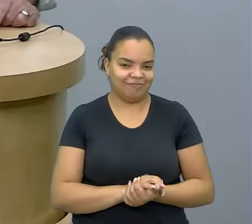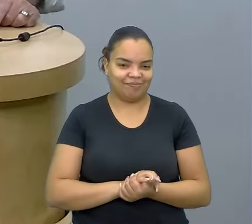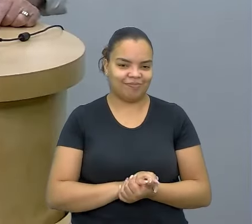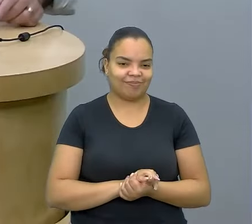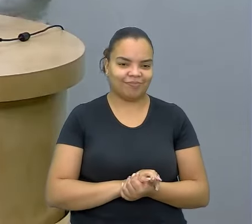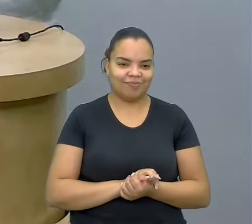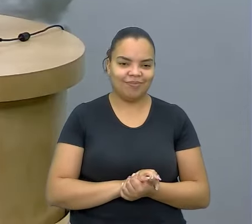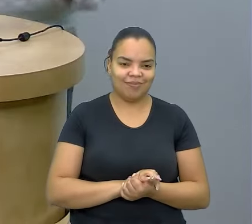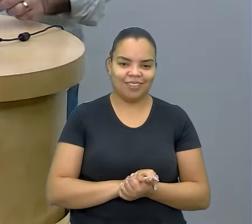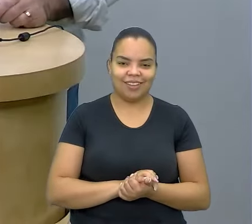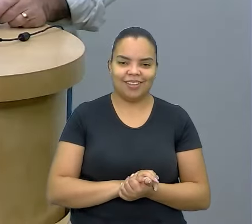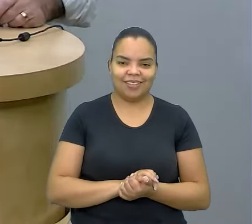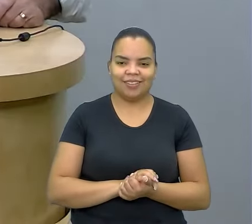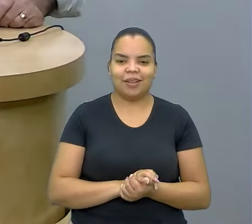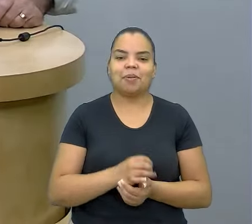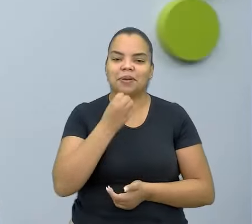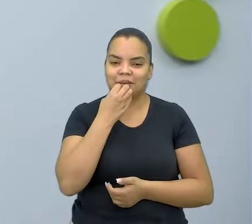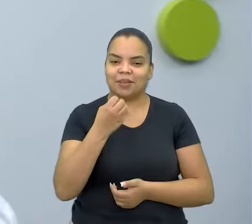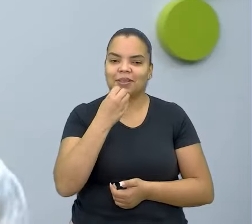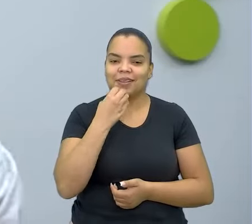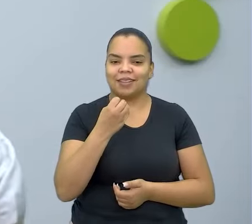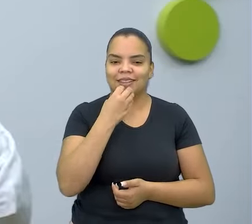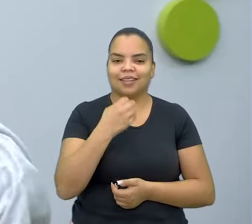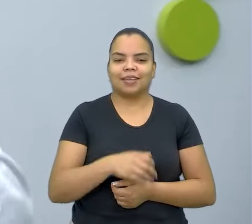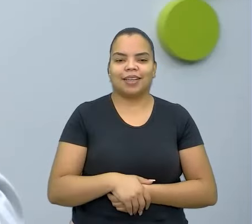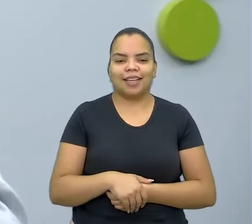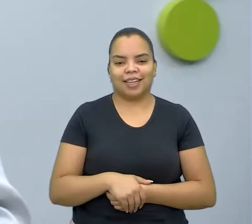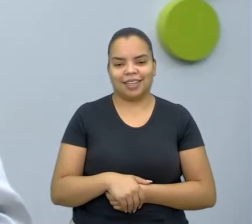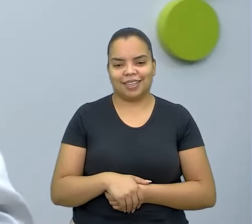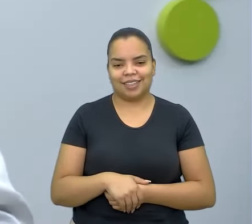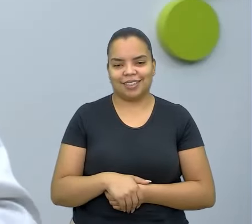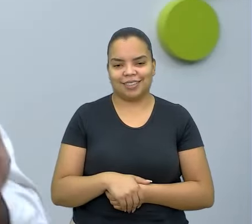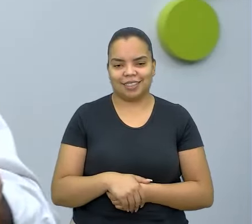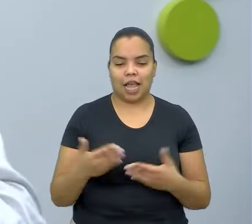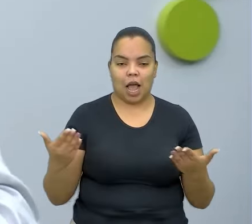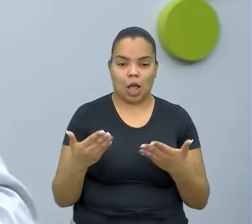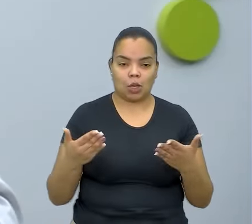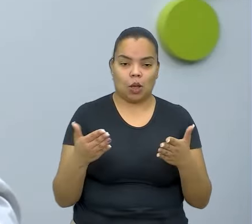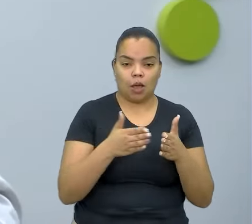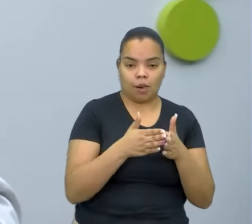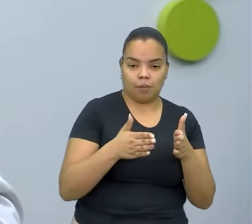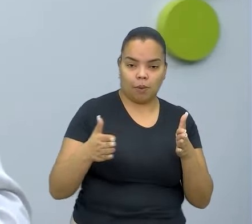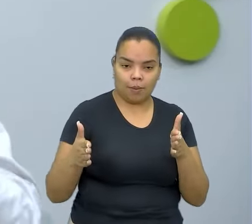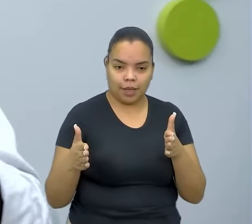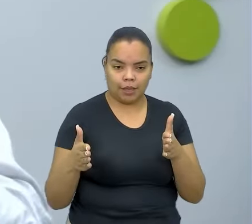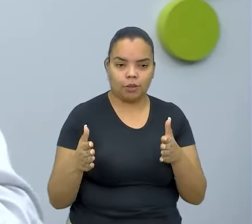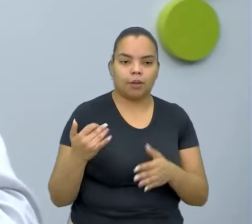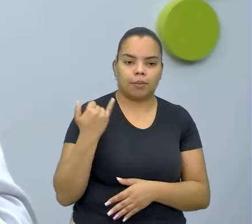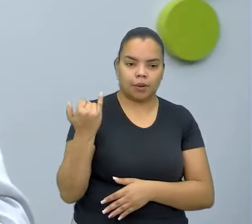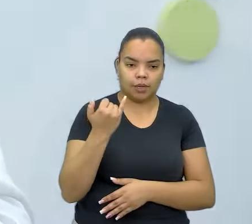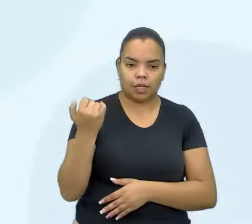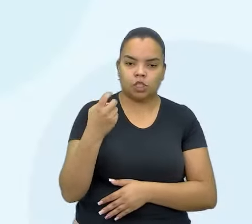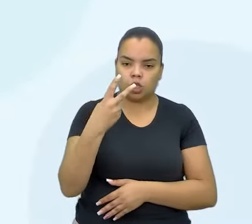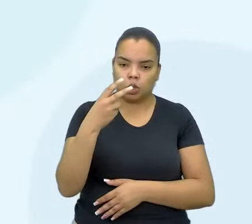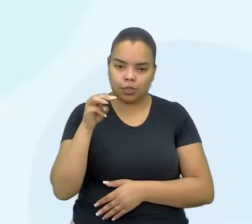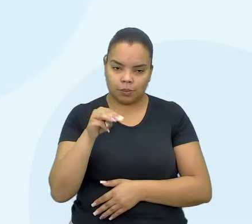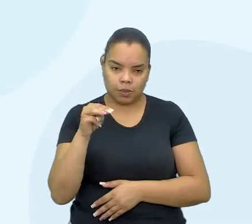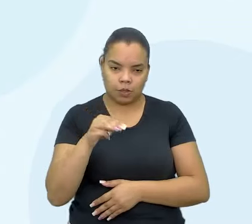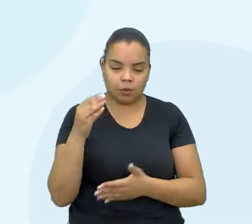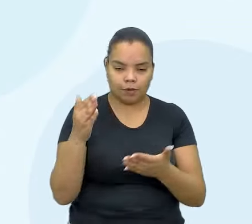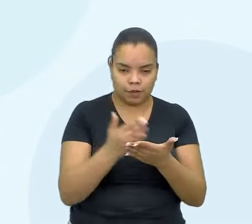aí, Vanderlei, o que a gente... Muito bem, agora nós vamos para um momento muito importante, que é o nosso diário de bordo, um tempinho de 2 minutos para